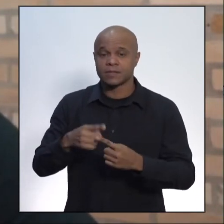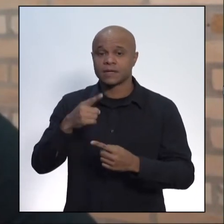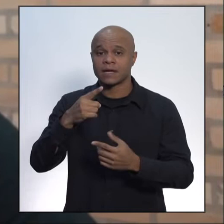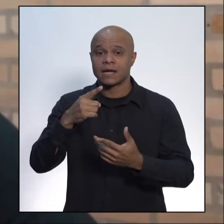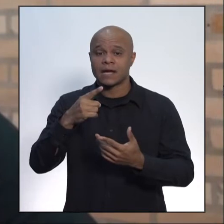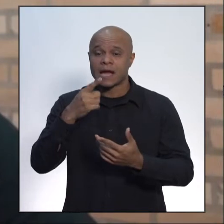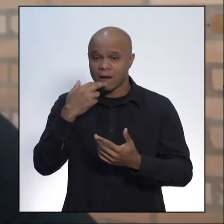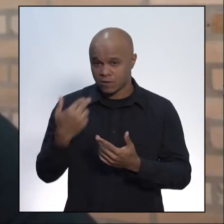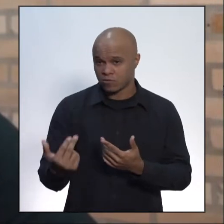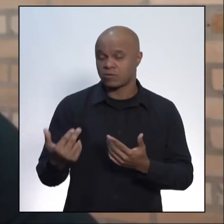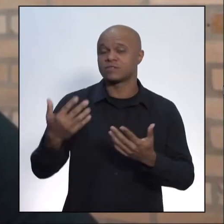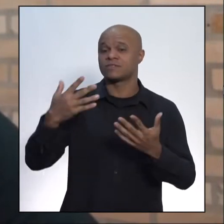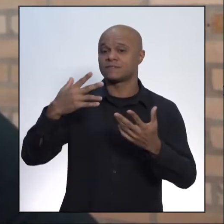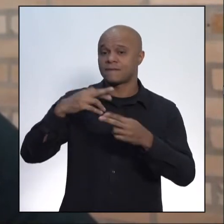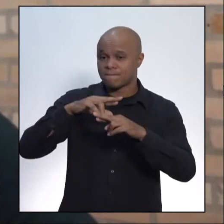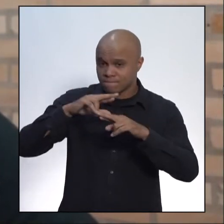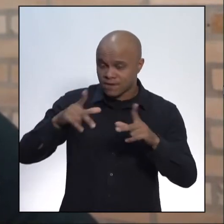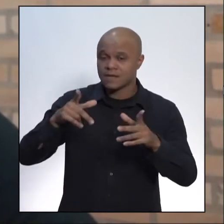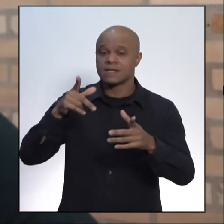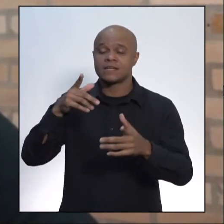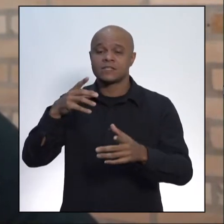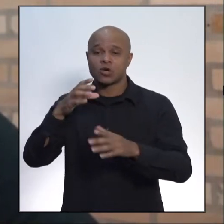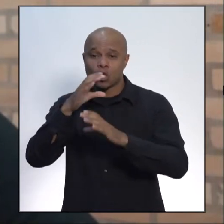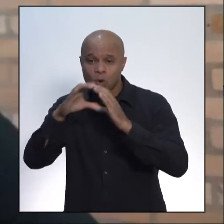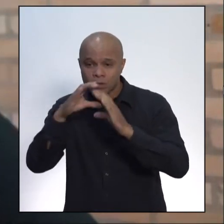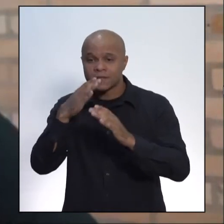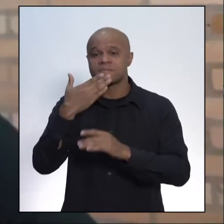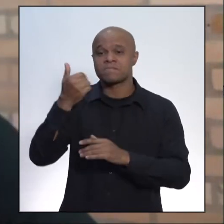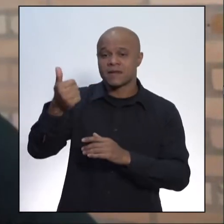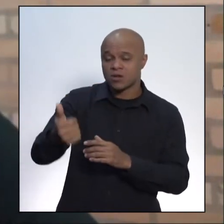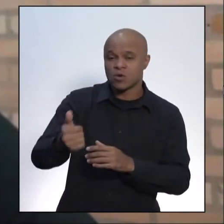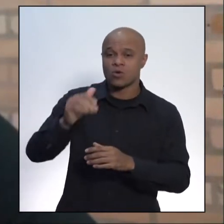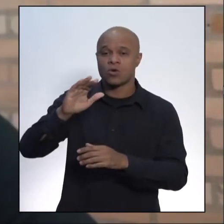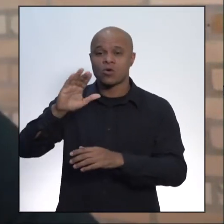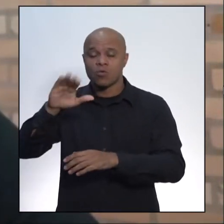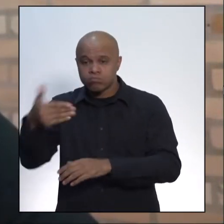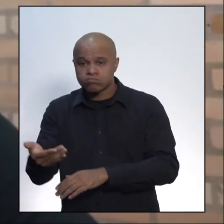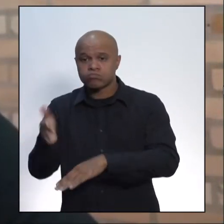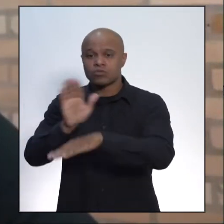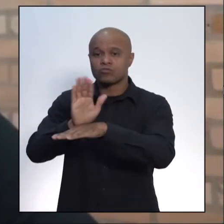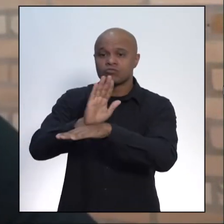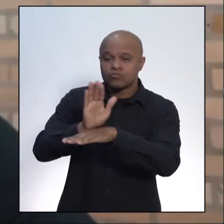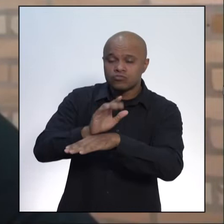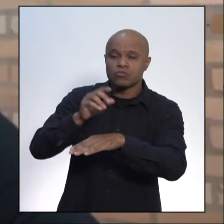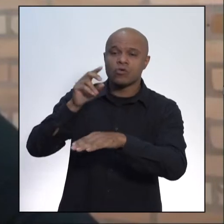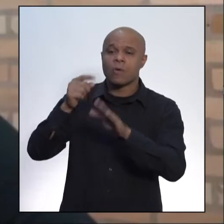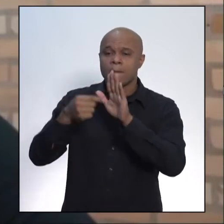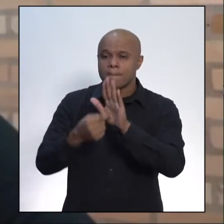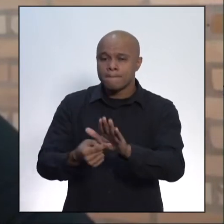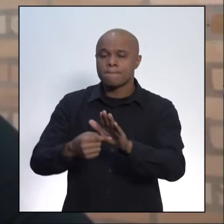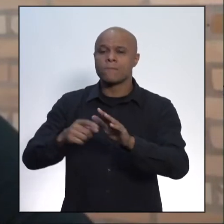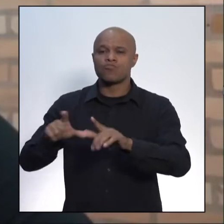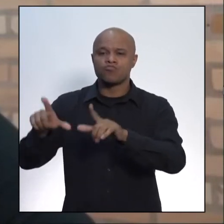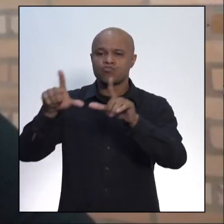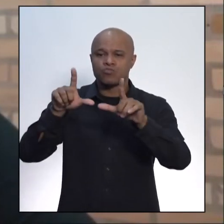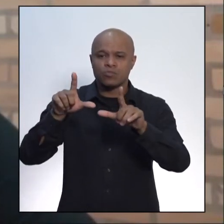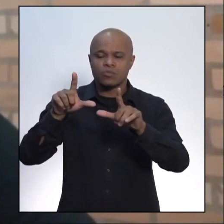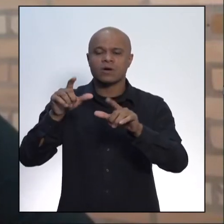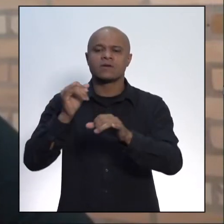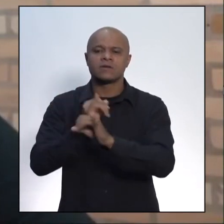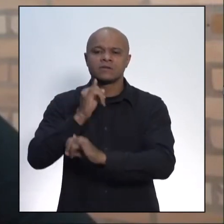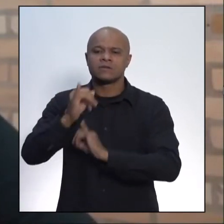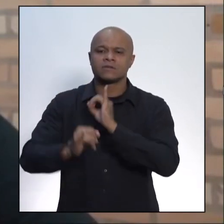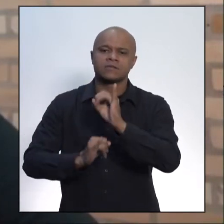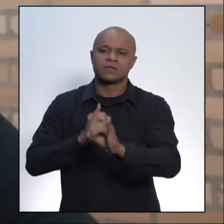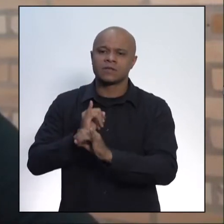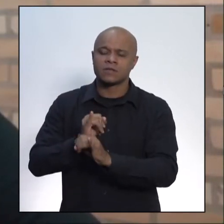mais assertiva com os alunos, né? Quando você faz uma videochamada, quando você entra numa plataforma e está ali online, você